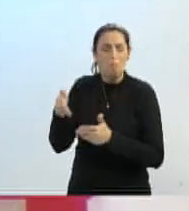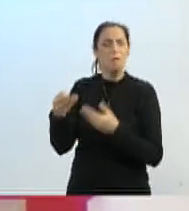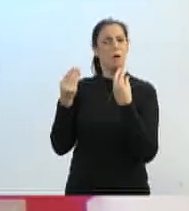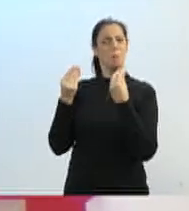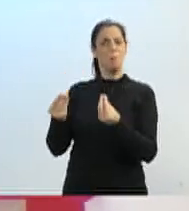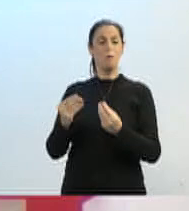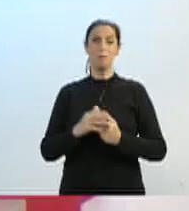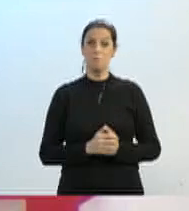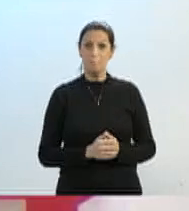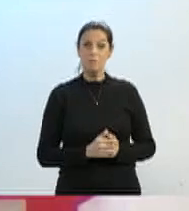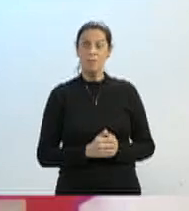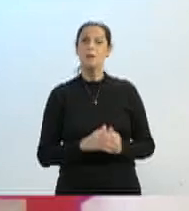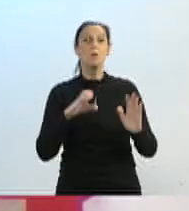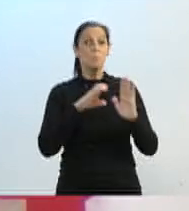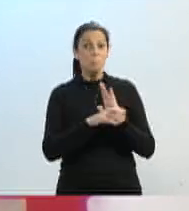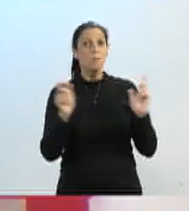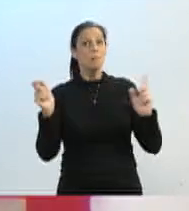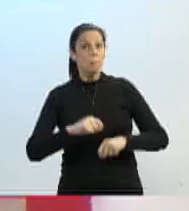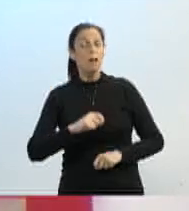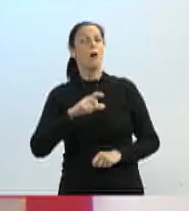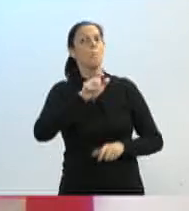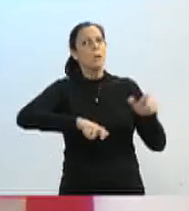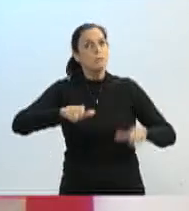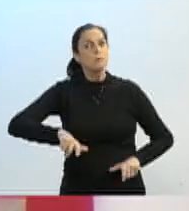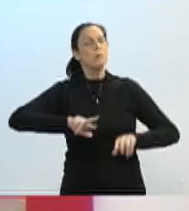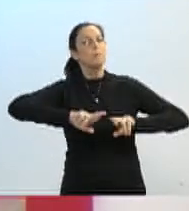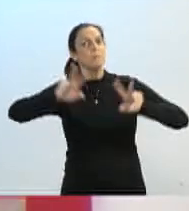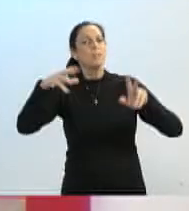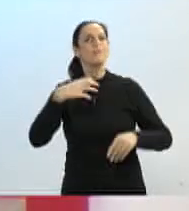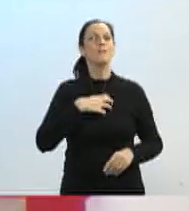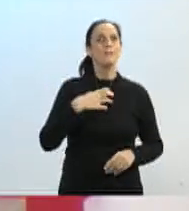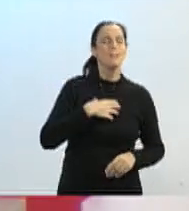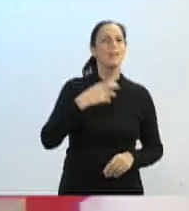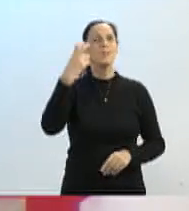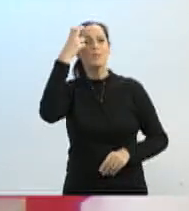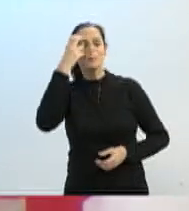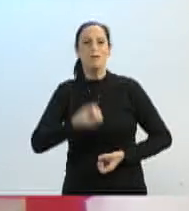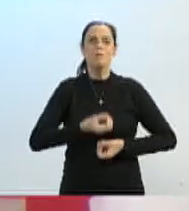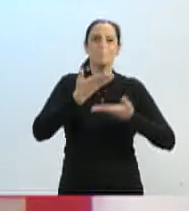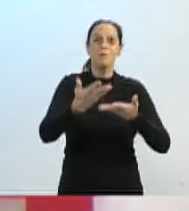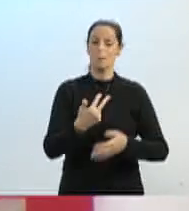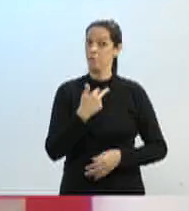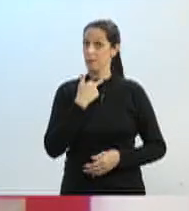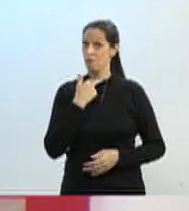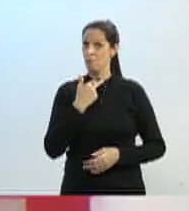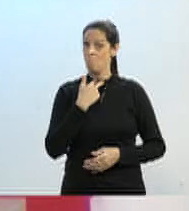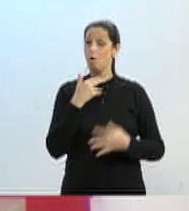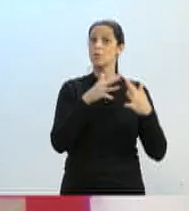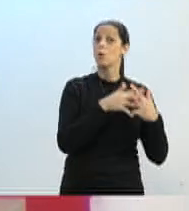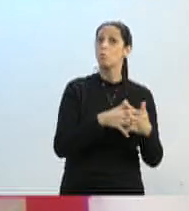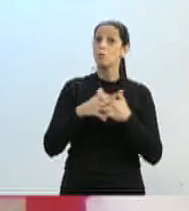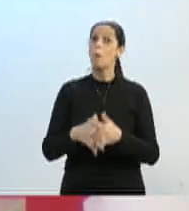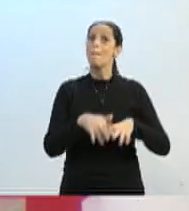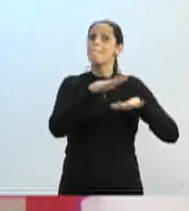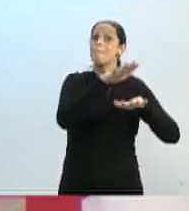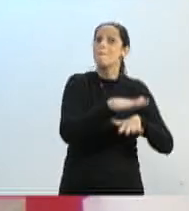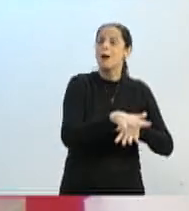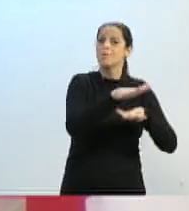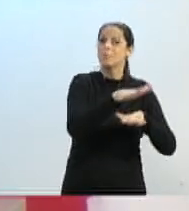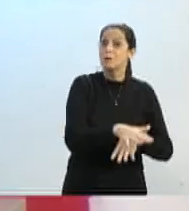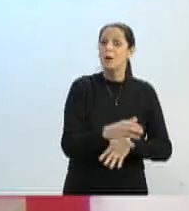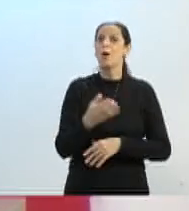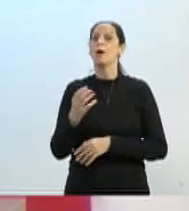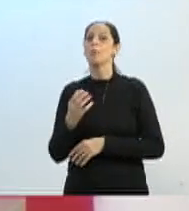de diferentes tipos de pessoa. Lembrando que não se pode confundir manifestação artística com